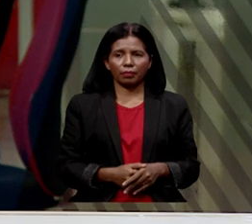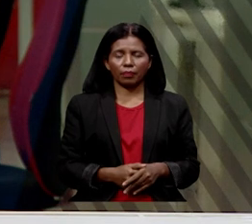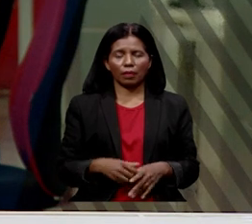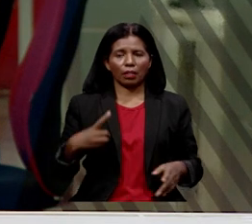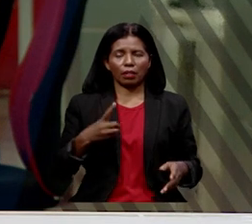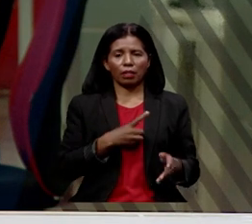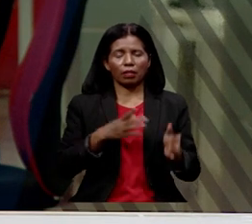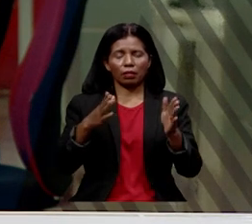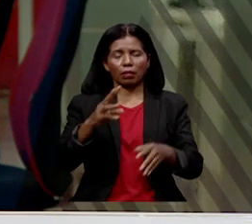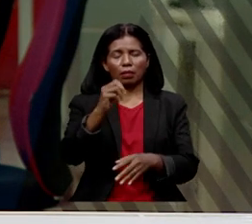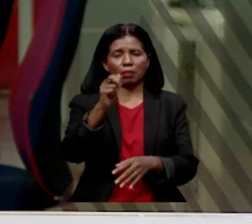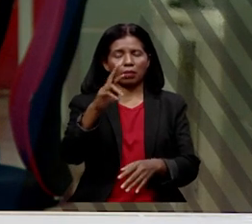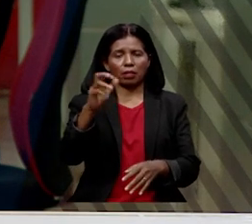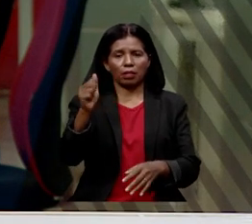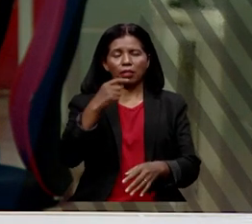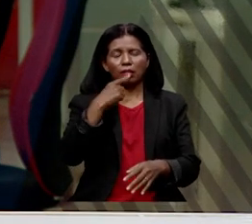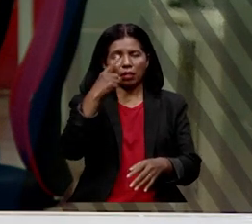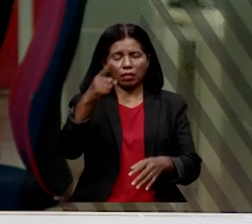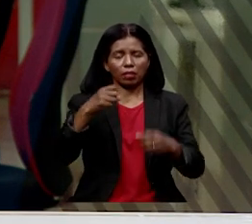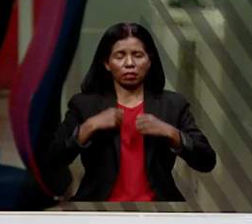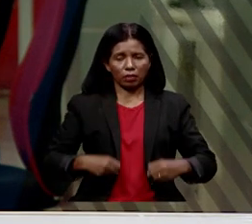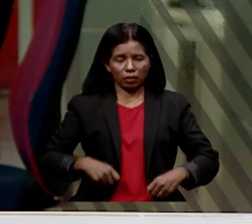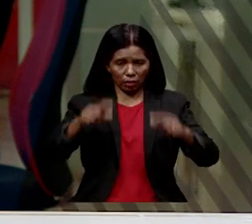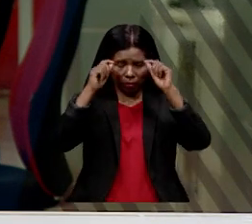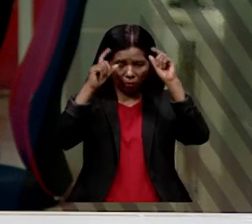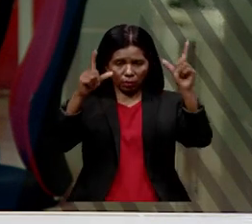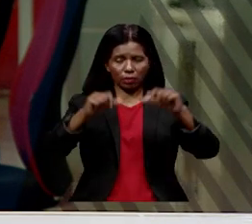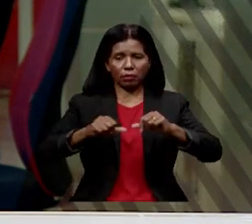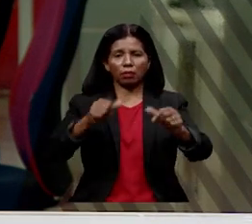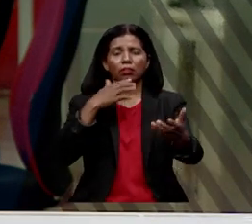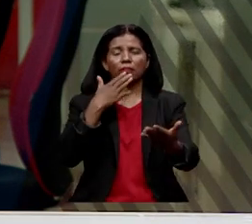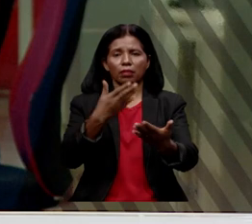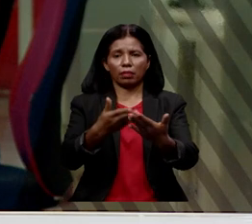Deputada Maria Gurumali defende o setor saúde de Timor-Leste ao normal.